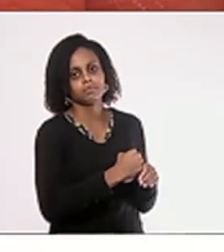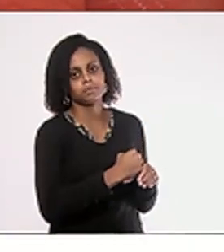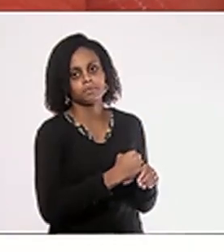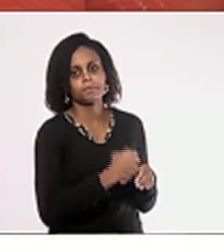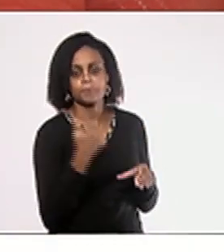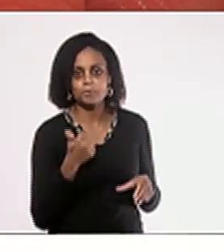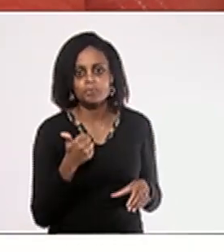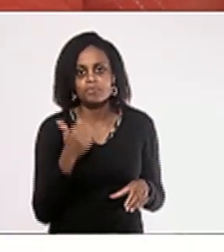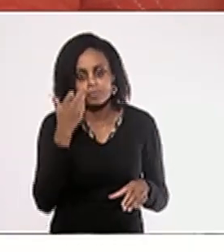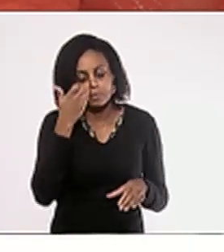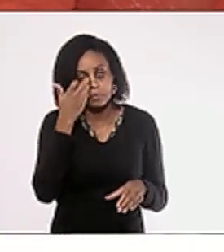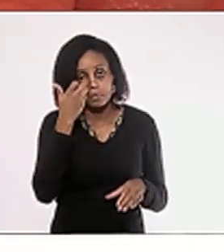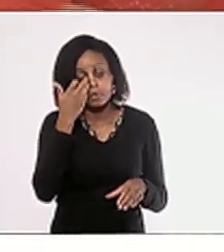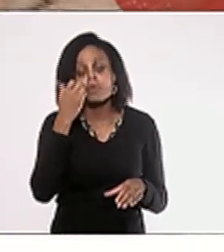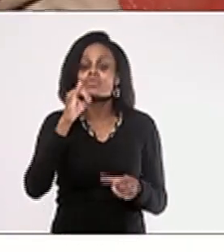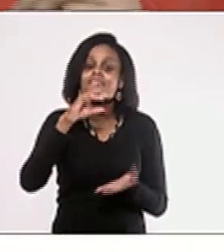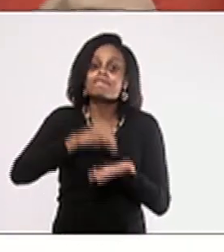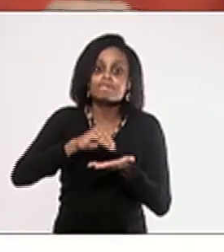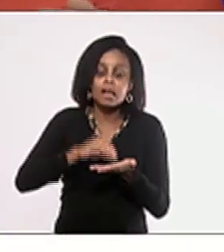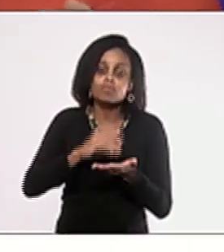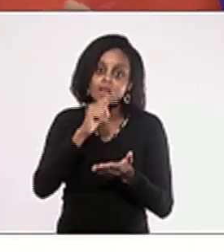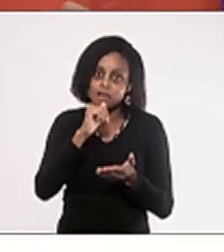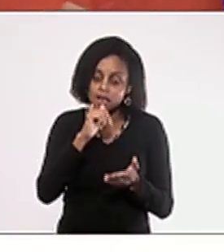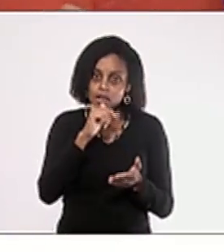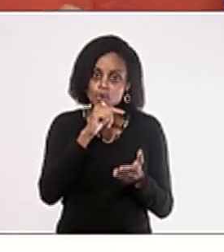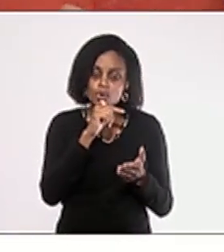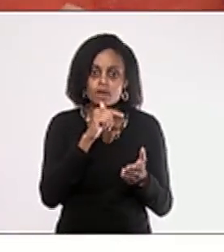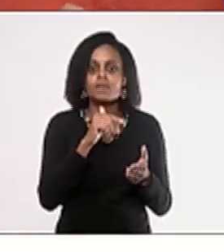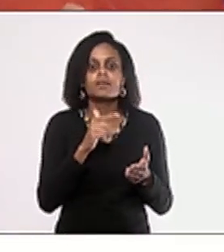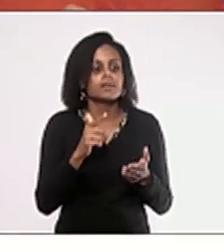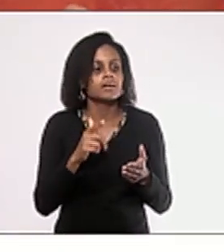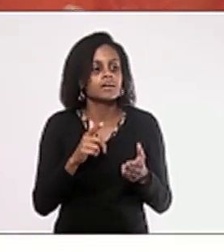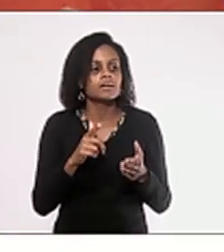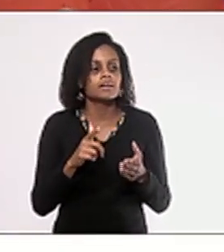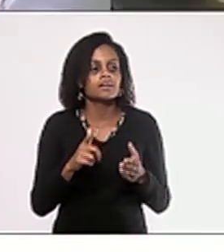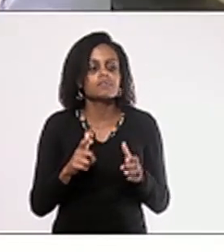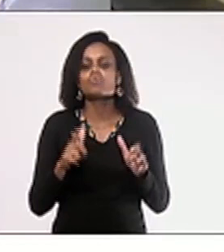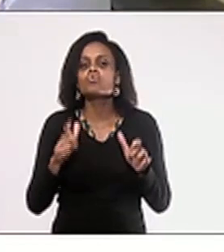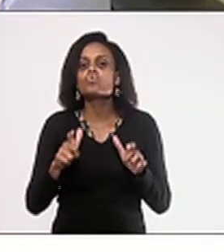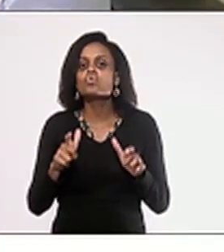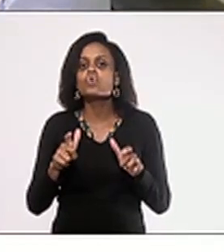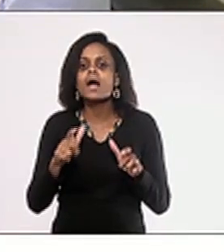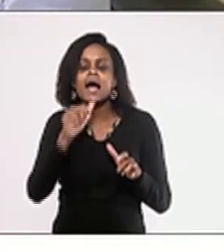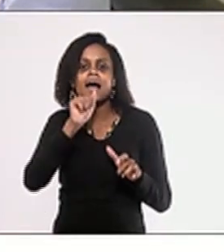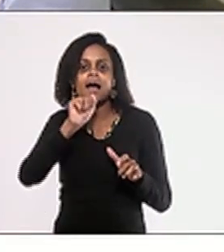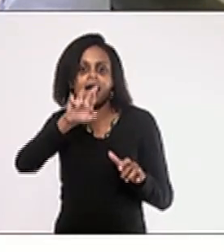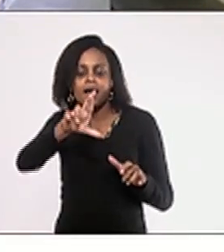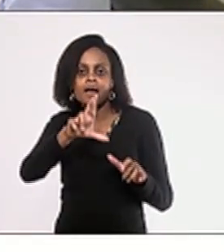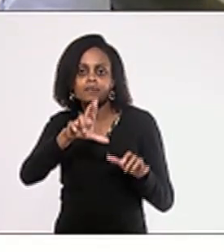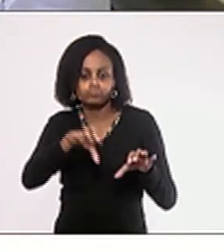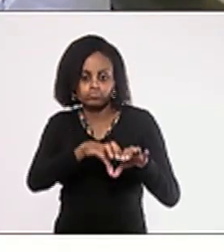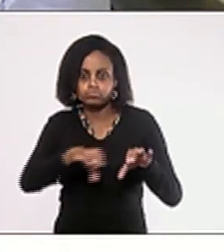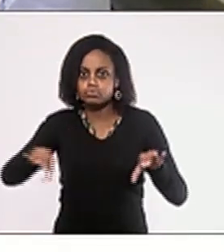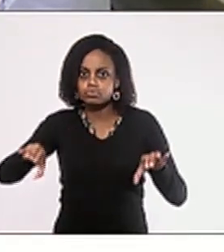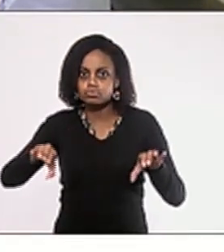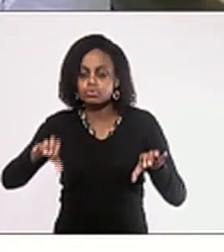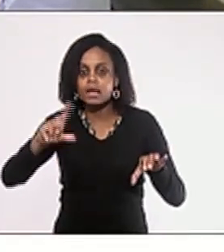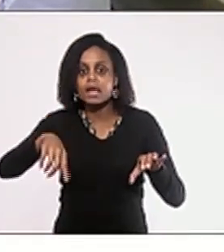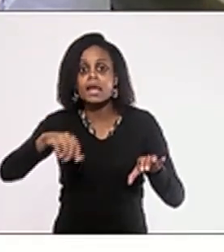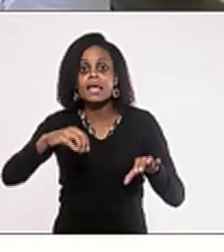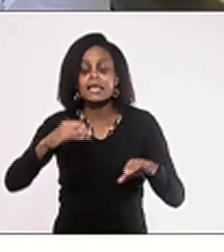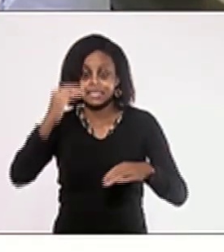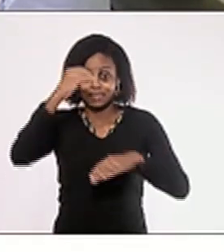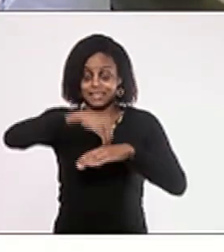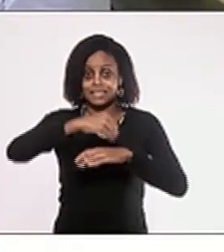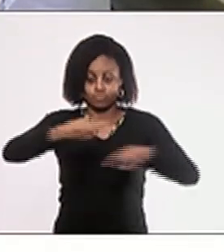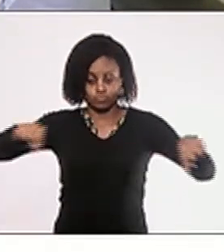hidrômetro. Então, na ausência do abastecimento, por onde que se admite o ar? É pelas boias, pelas caixas